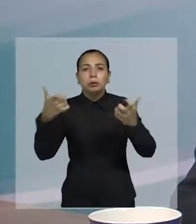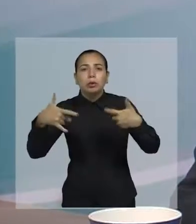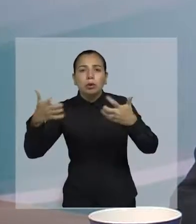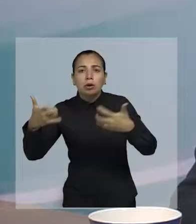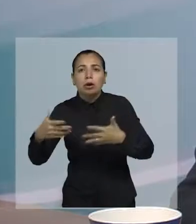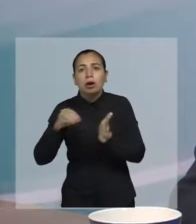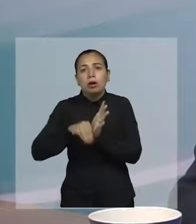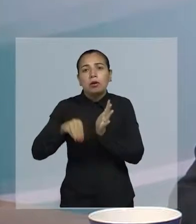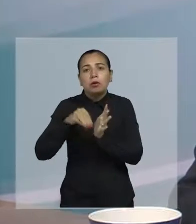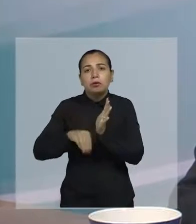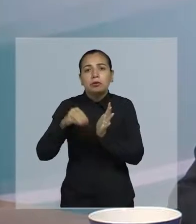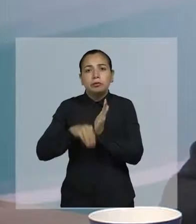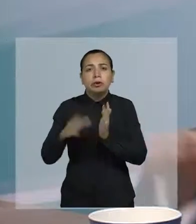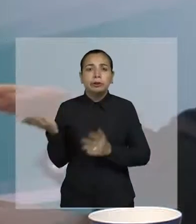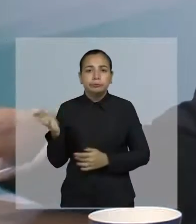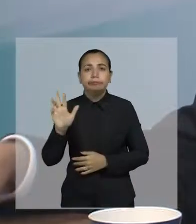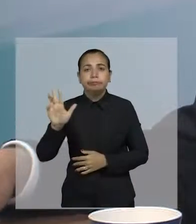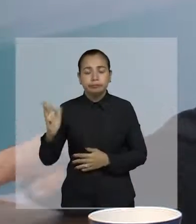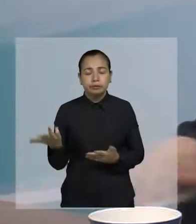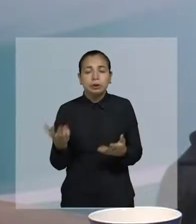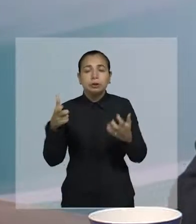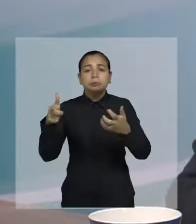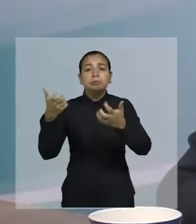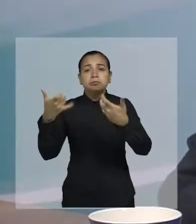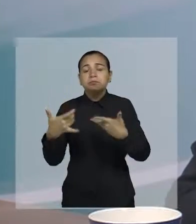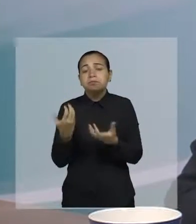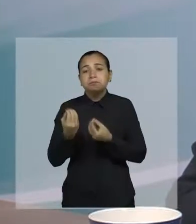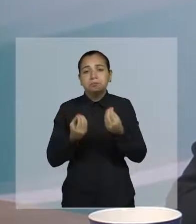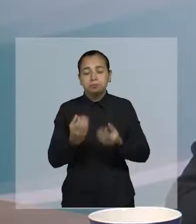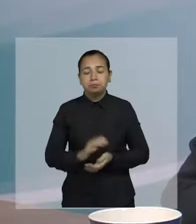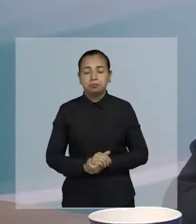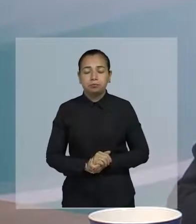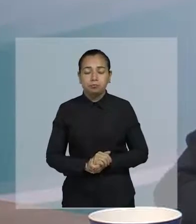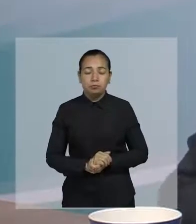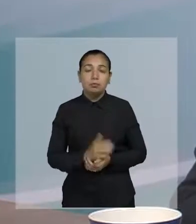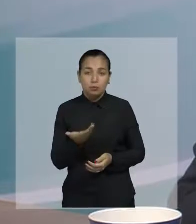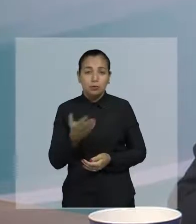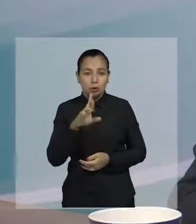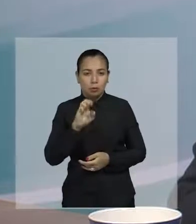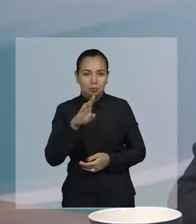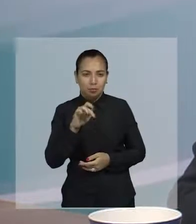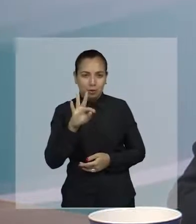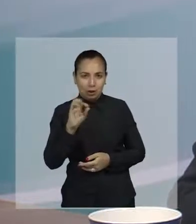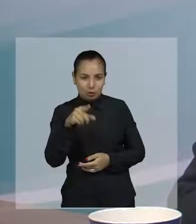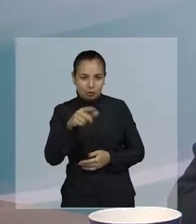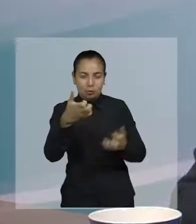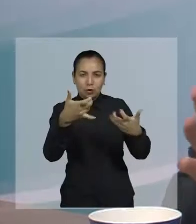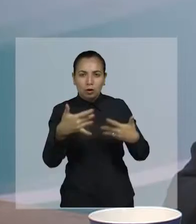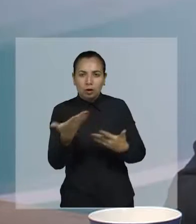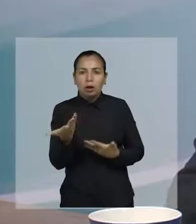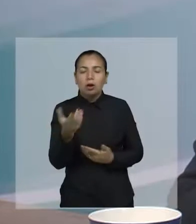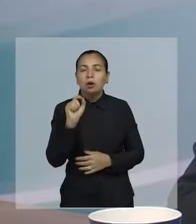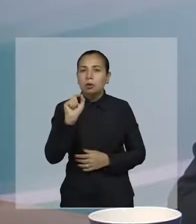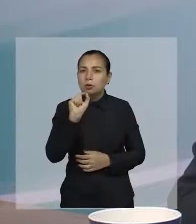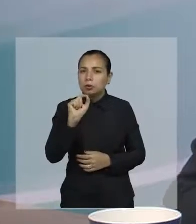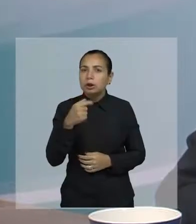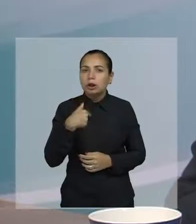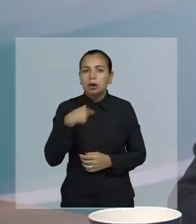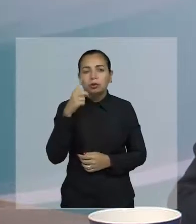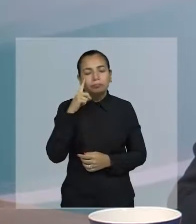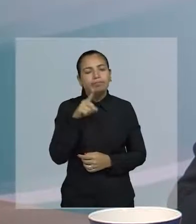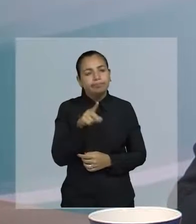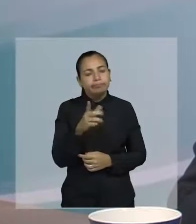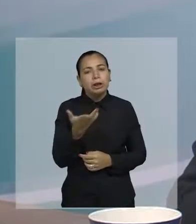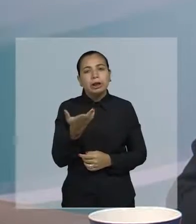eu socorro-me das palavras aqui do professor Roberto Martins Rodrigues para pedir venha parcialmente ao entendimento